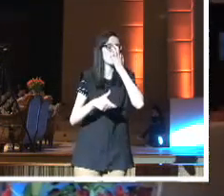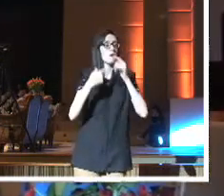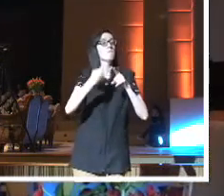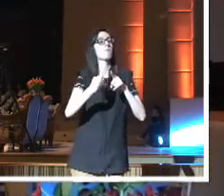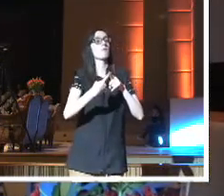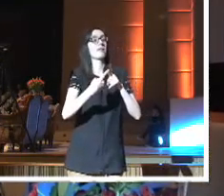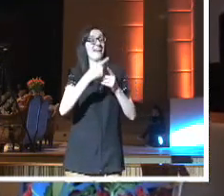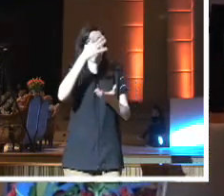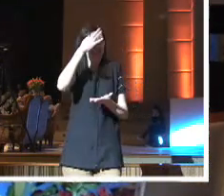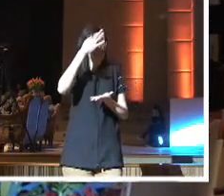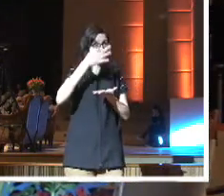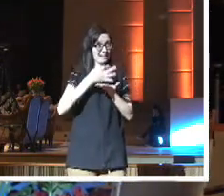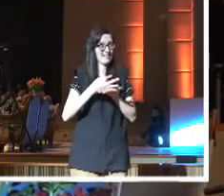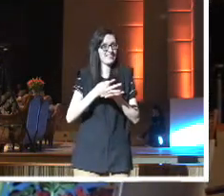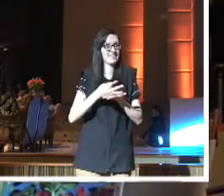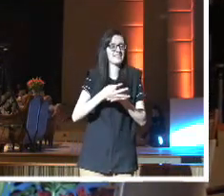fé,